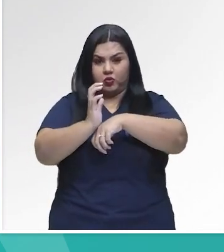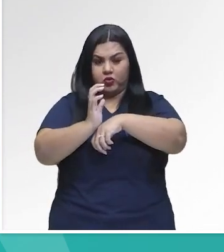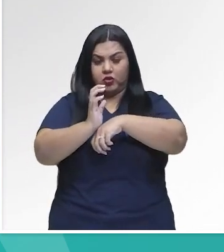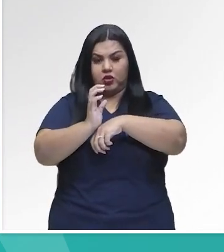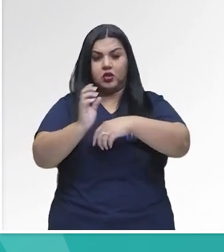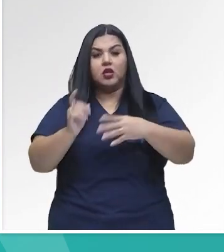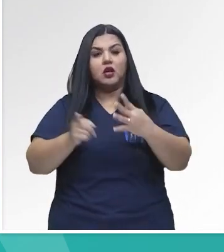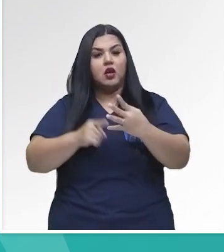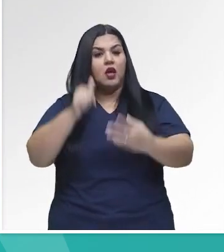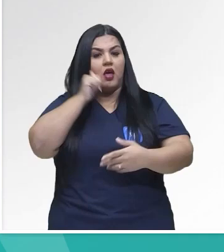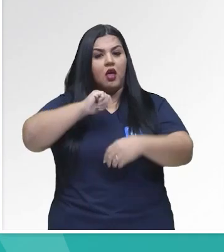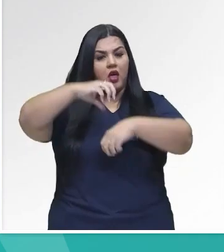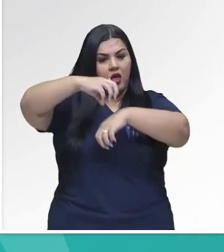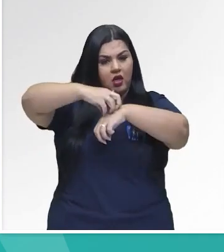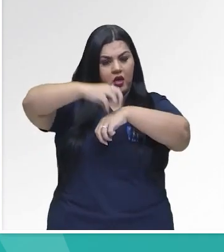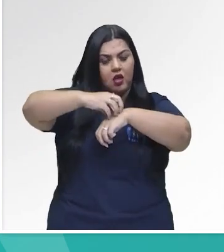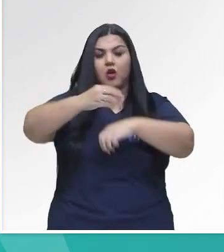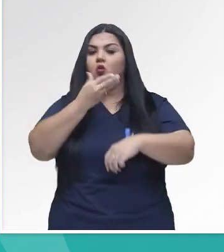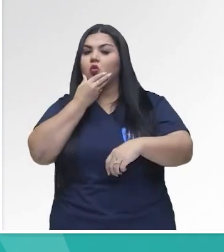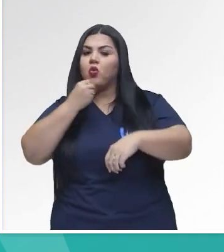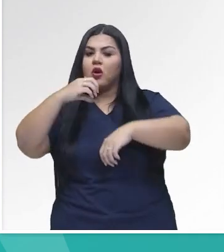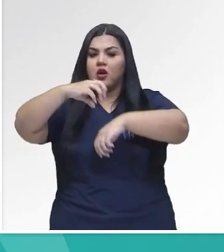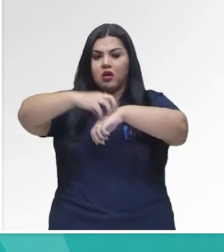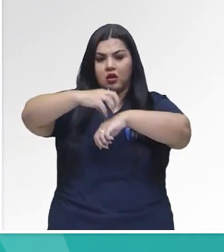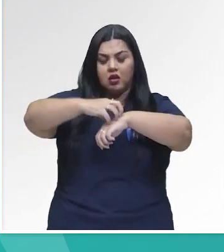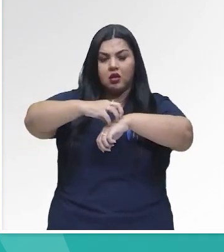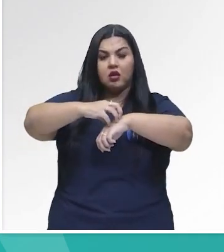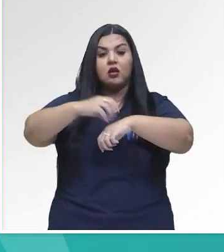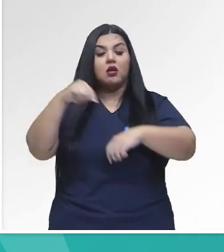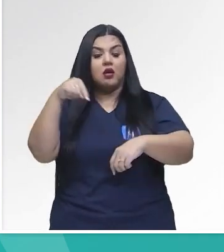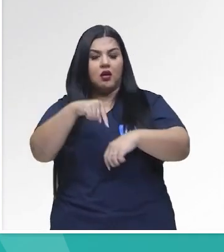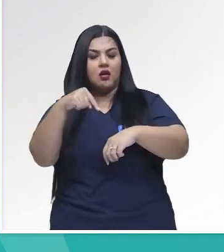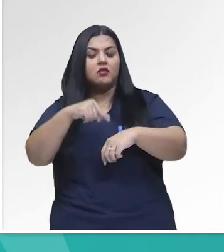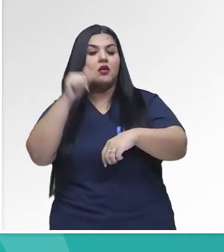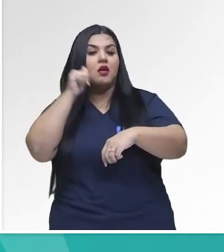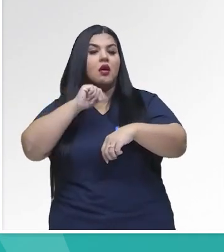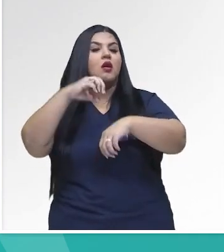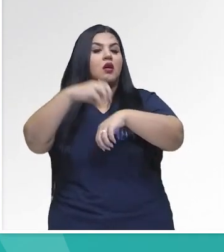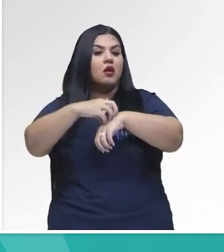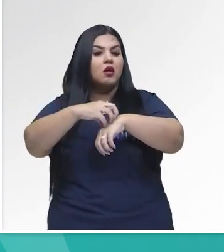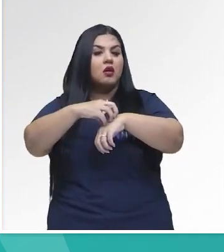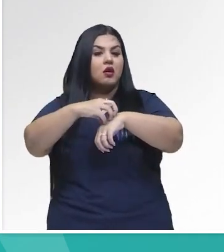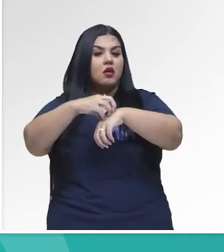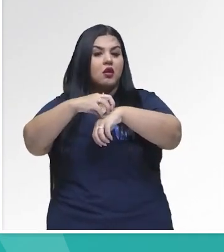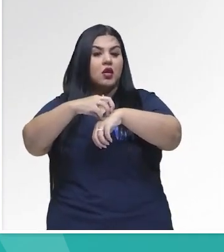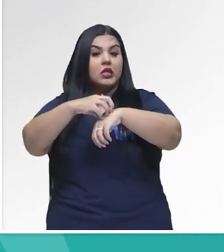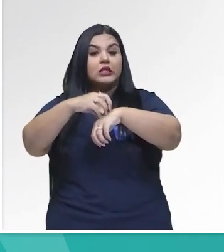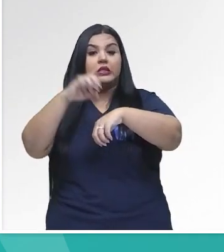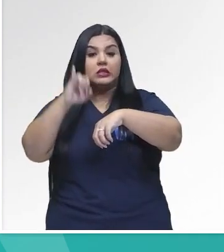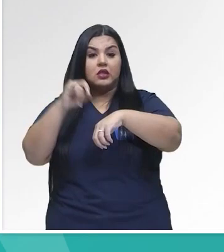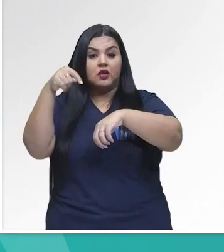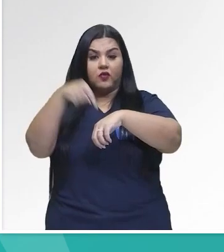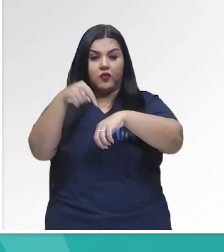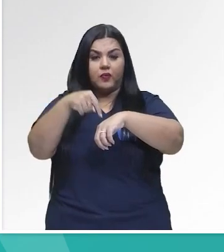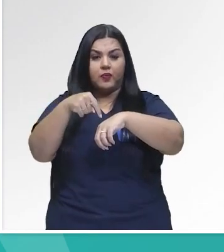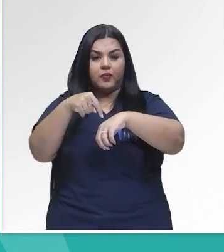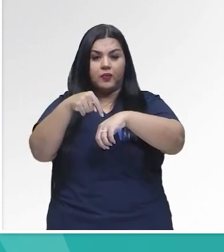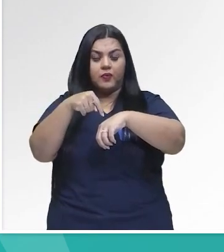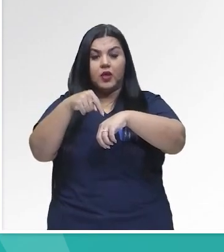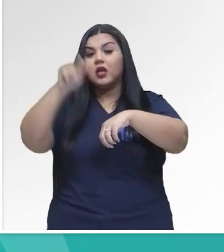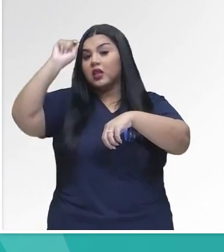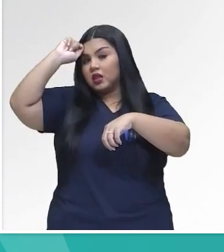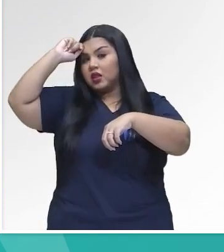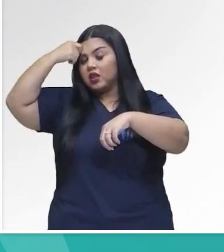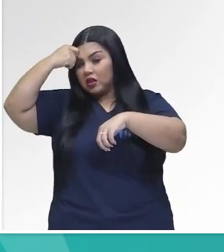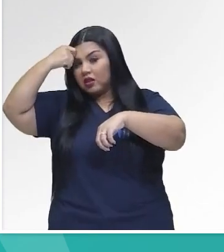a rainha e o rei. E essa rainha, ela é posicionada, se ela for a rainha negra,